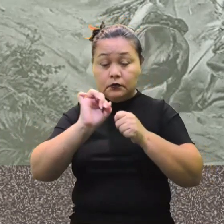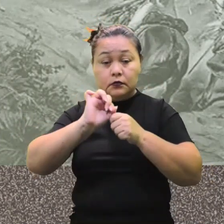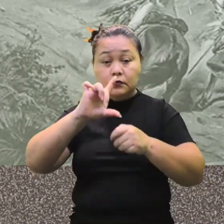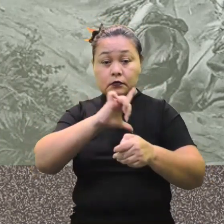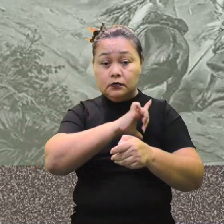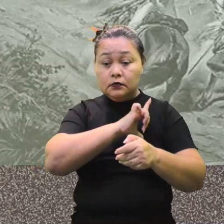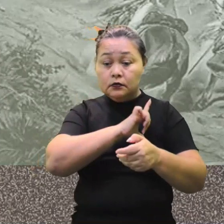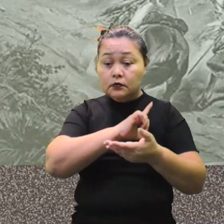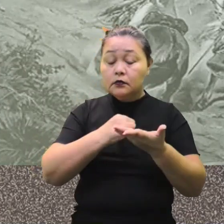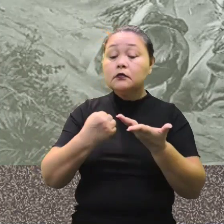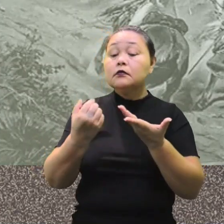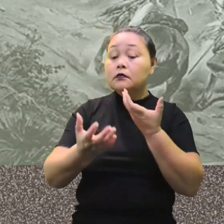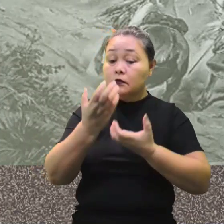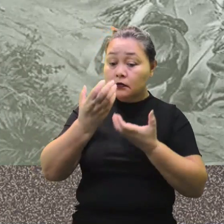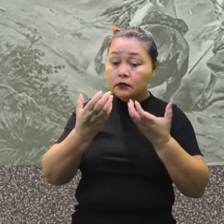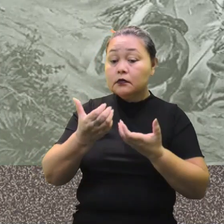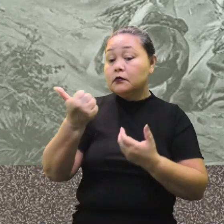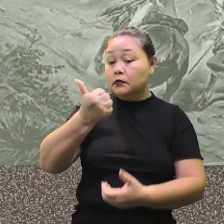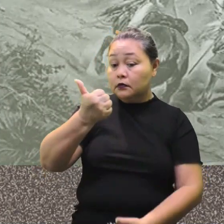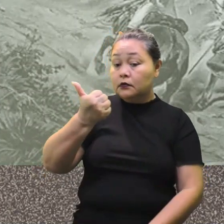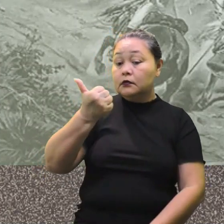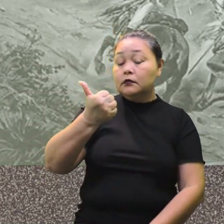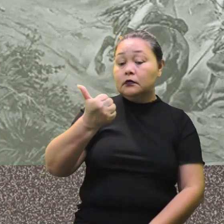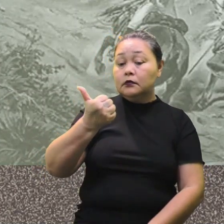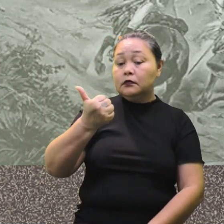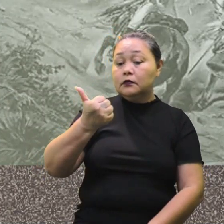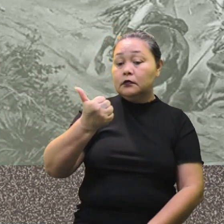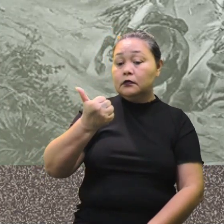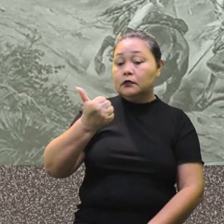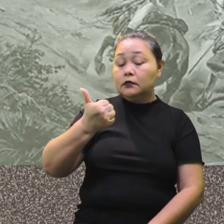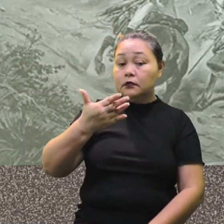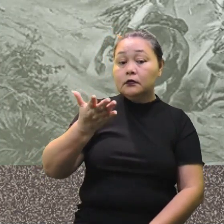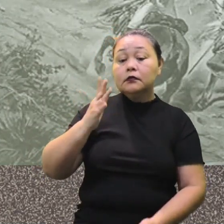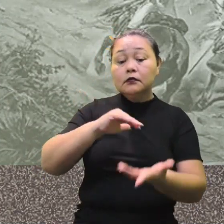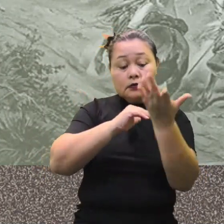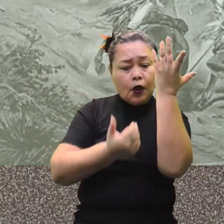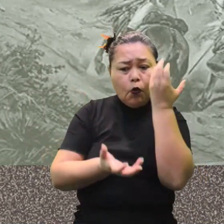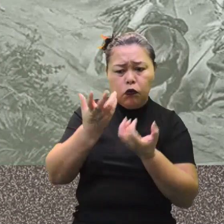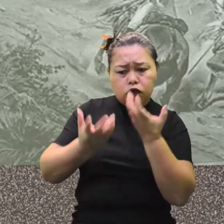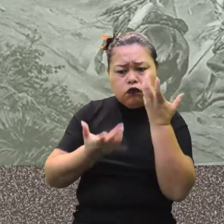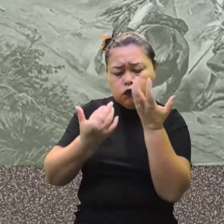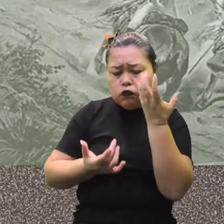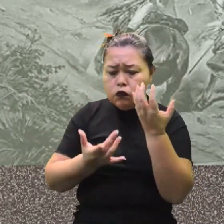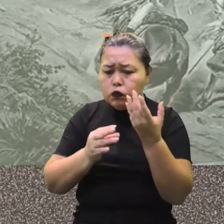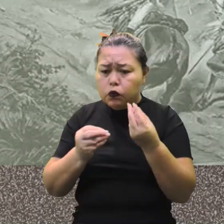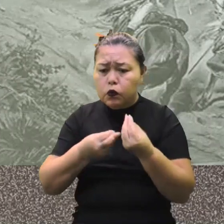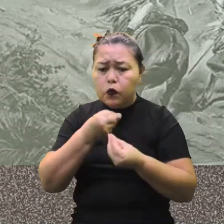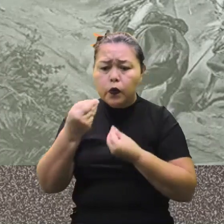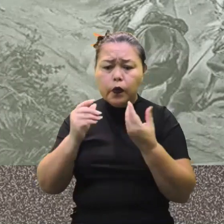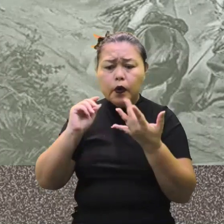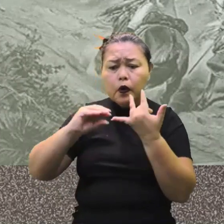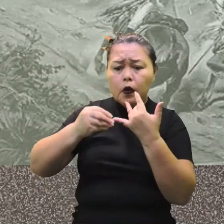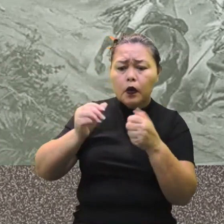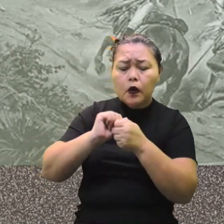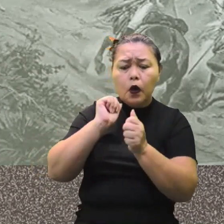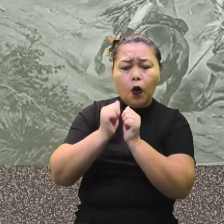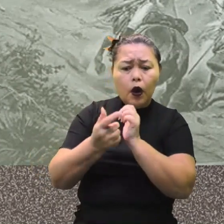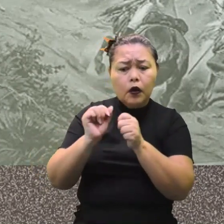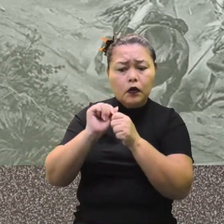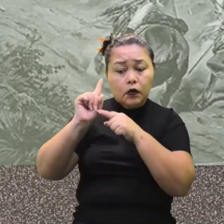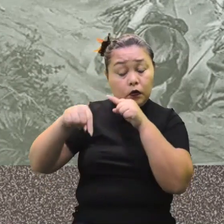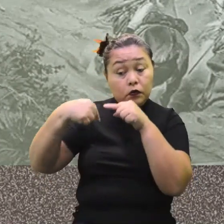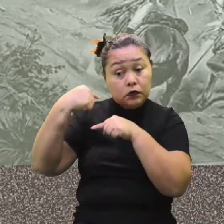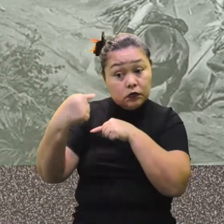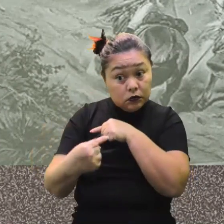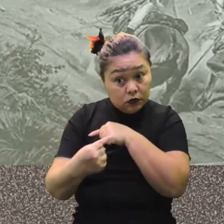está sendo gerado por uma energia primária. A madeira está queimando e está fazendo seu feijão, seu arroz.